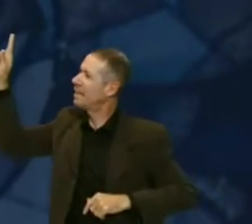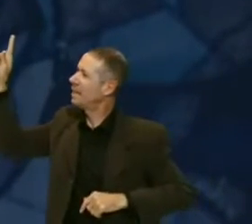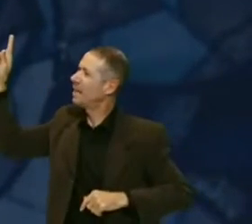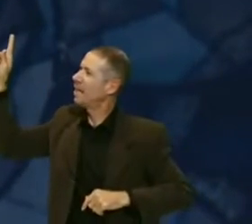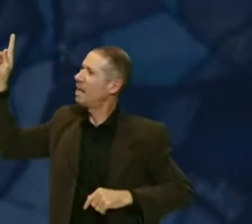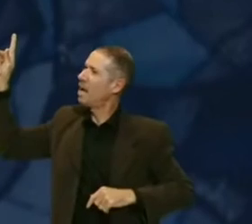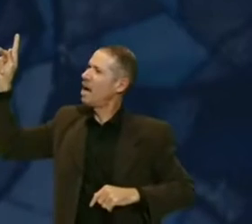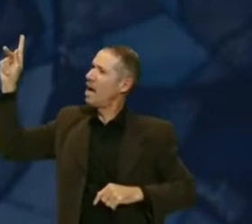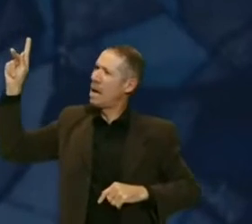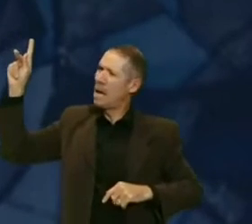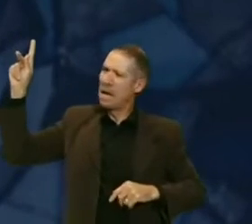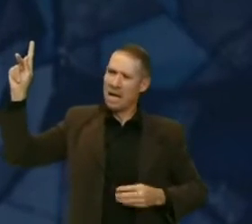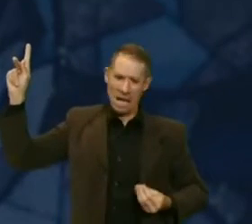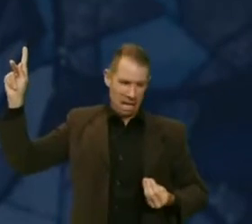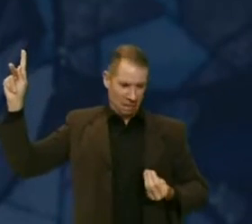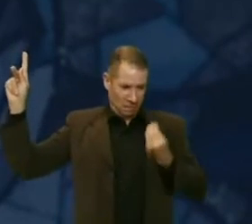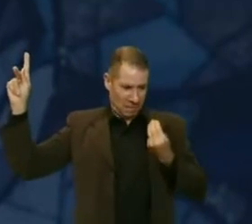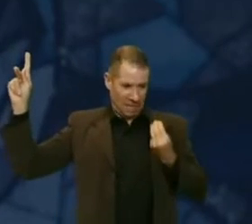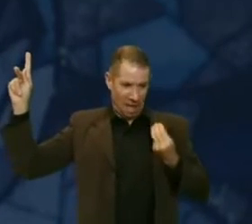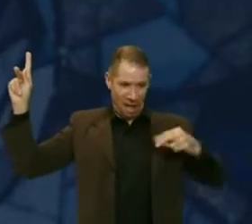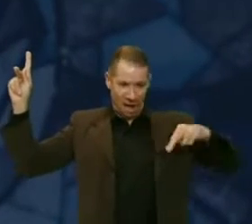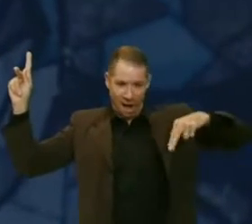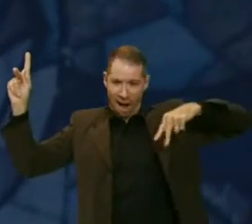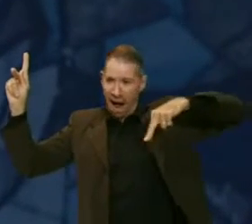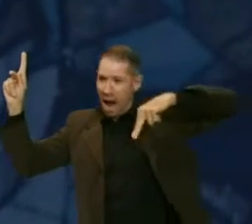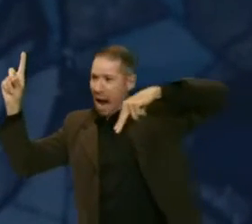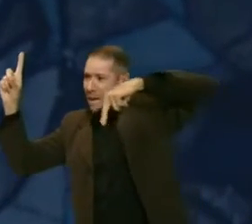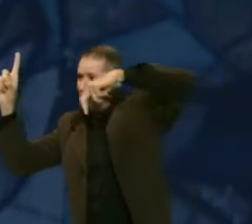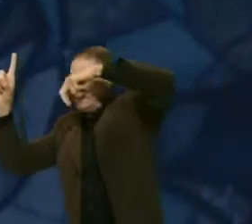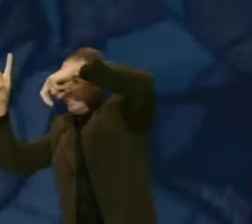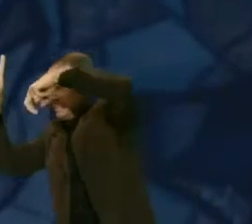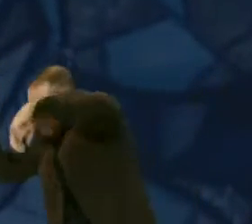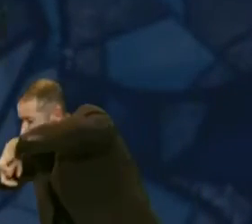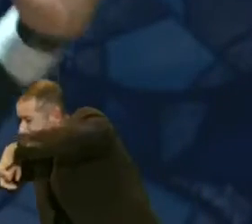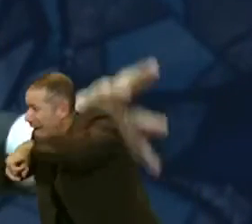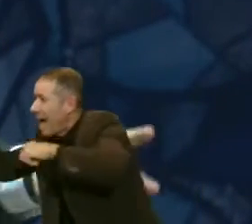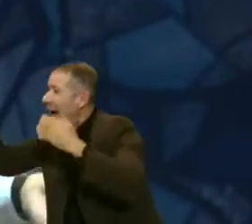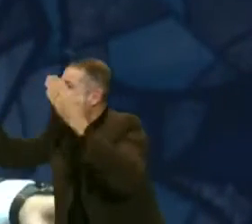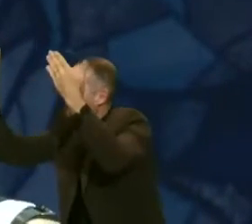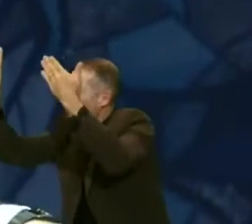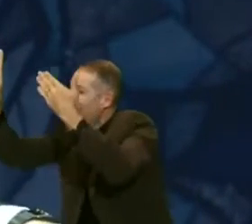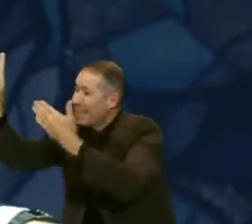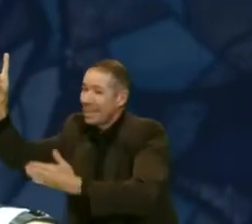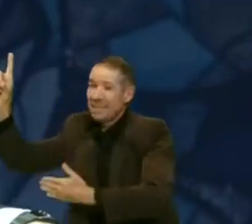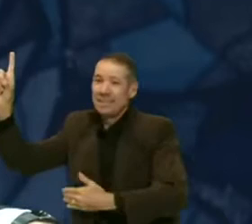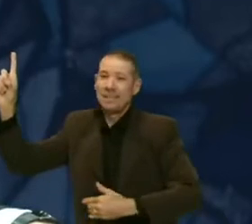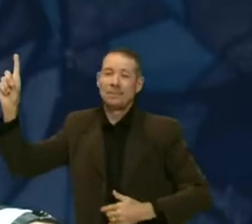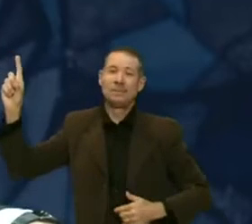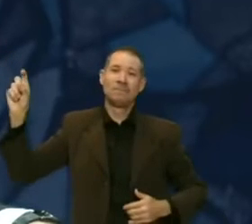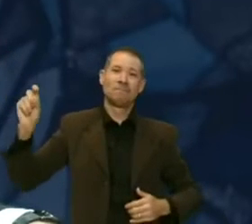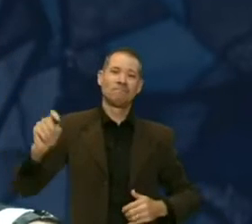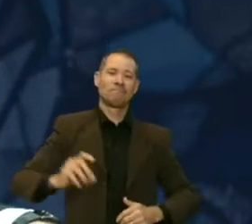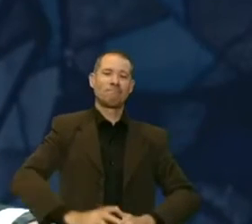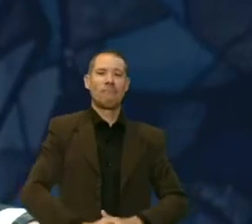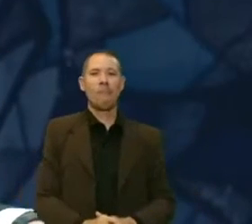põe prostrados. Ele é Deus, Ele é Deus, Ele é Deus.